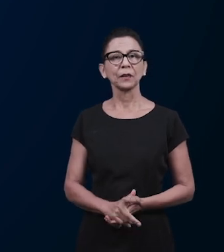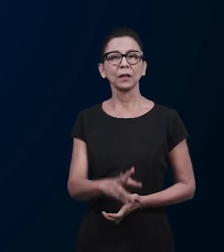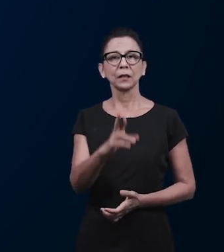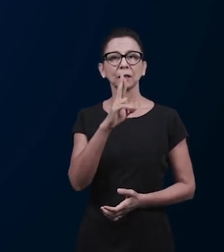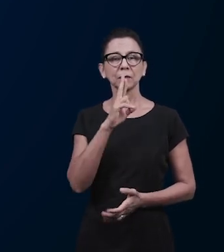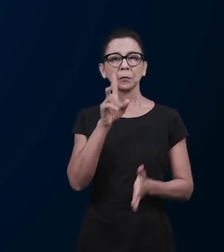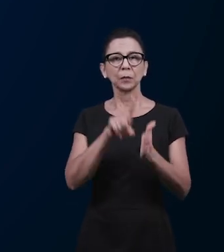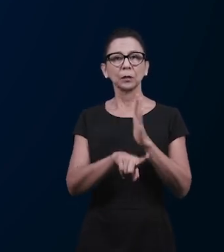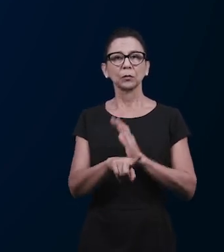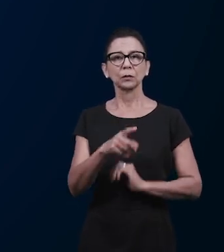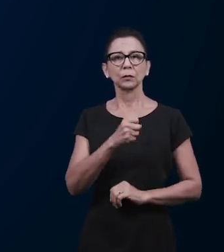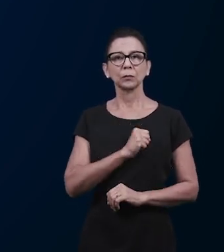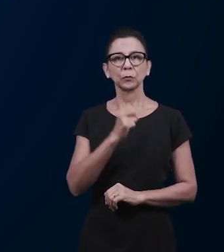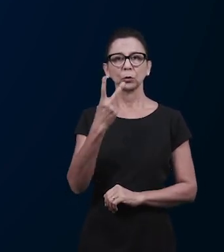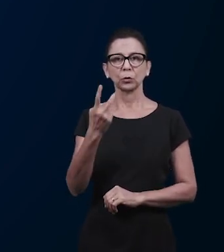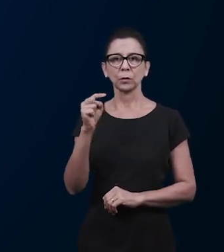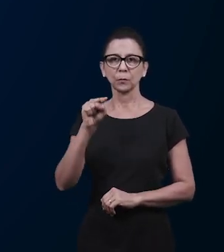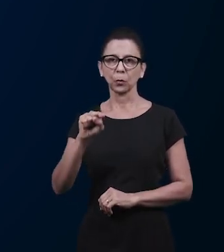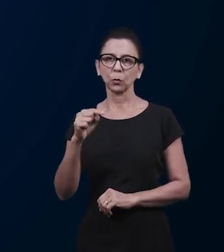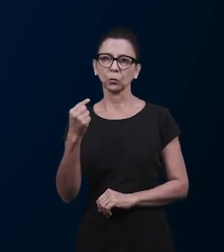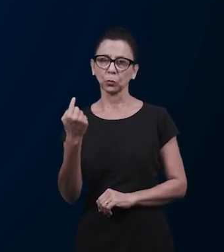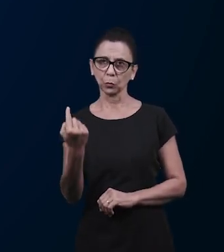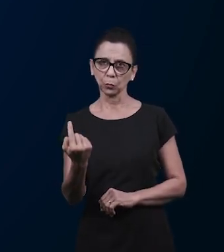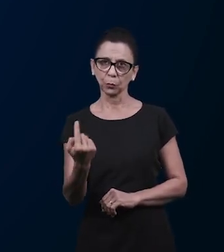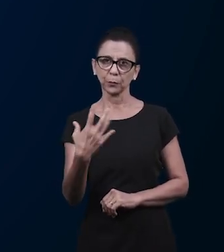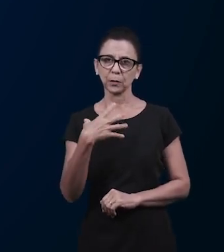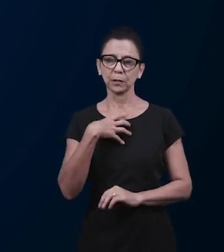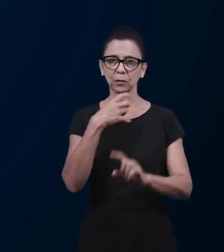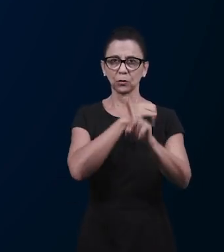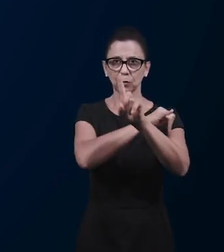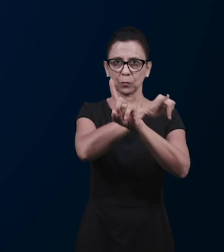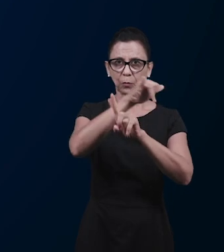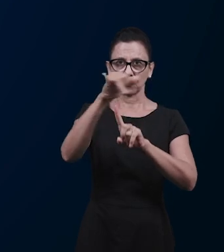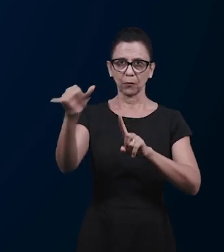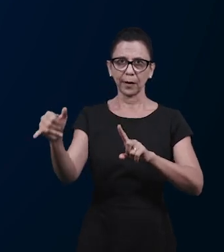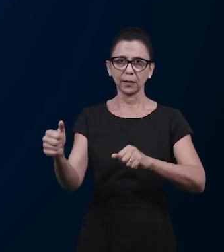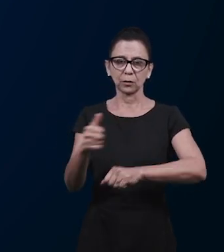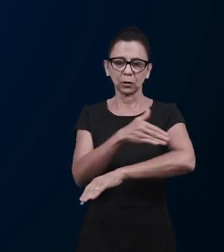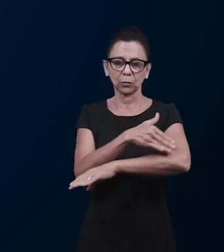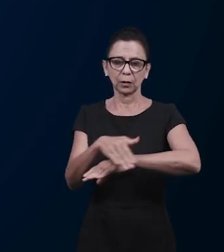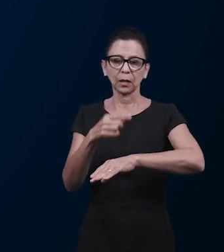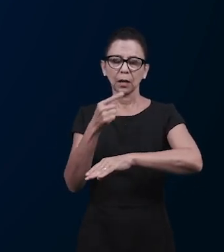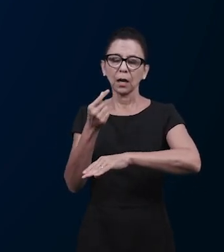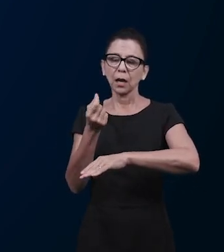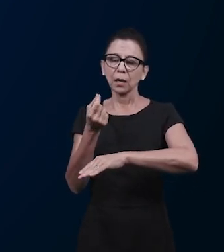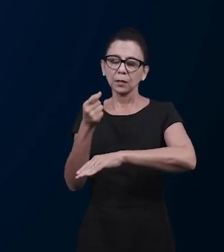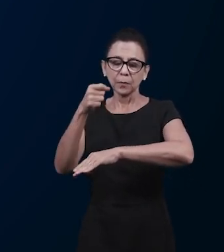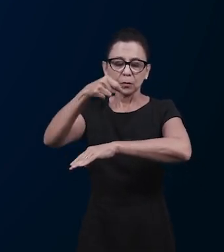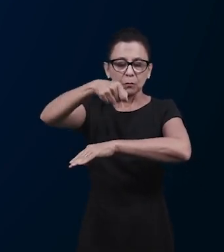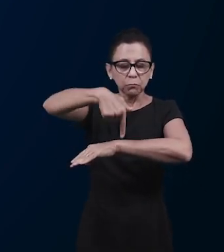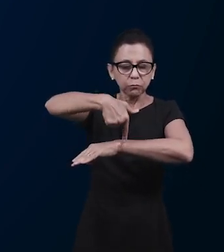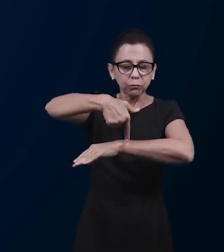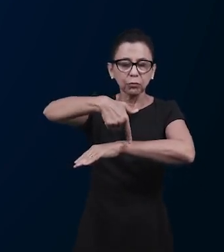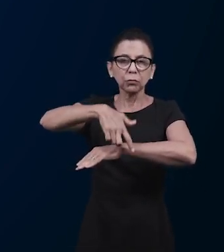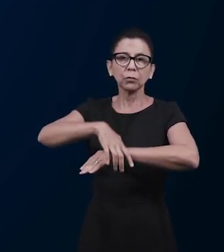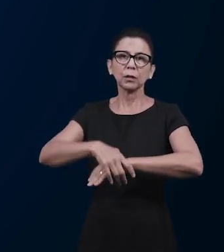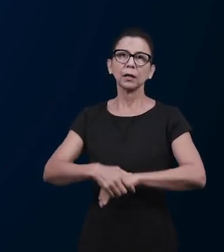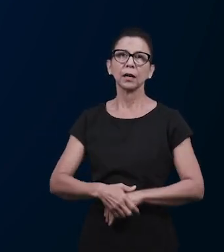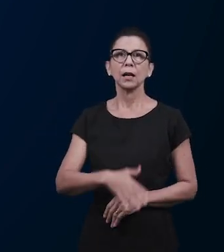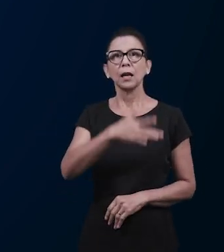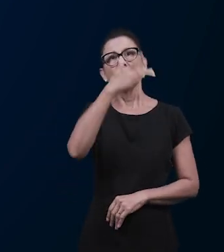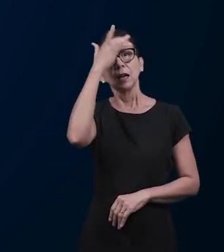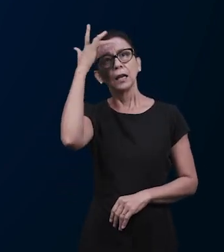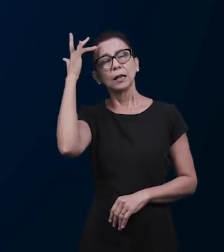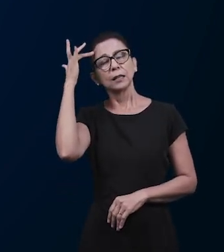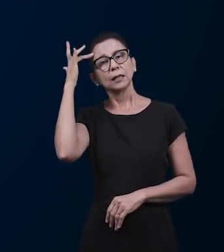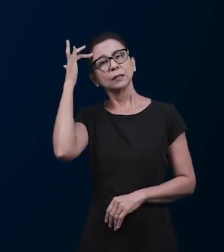pergunta 2.1, o sentido profético da semente lançada ao pé do caminho fala daquele que não está no propósito de